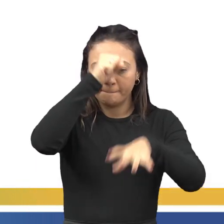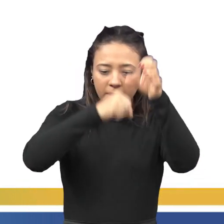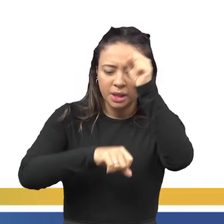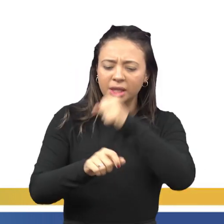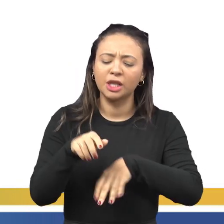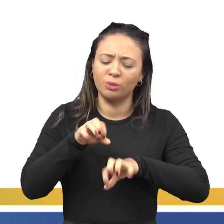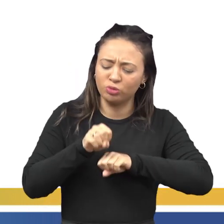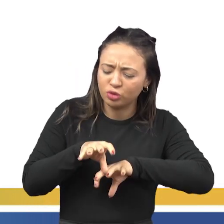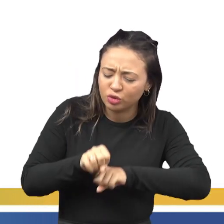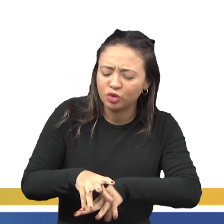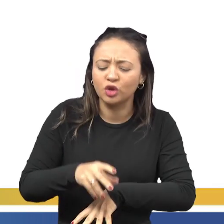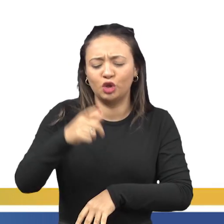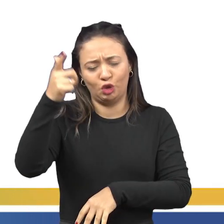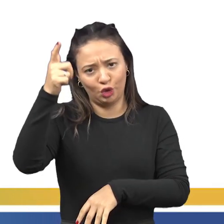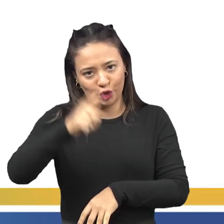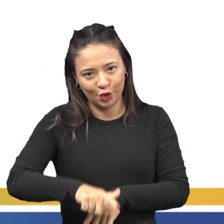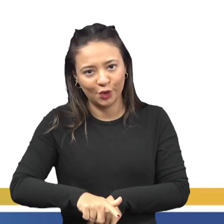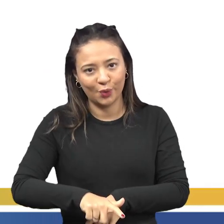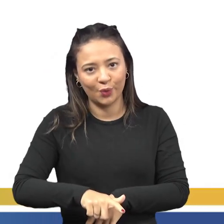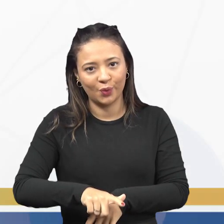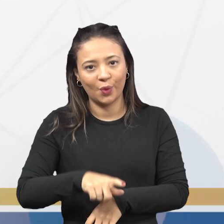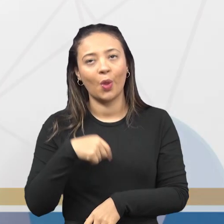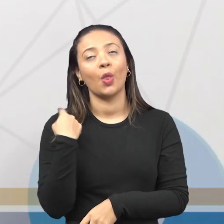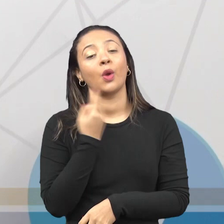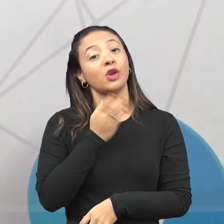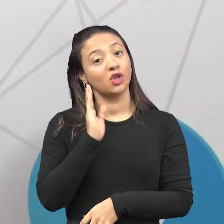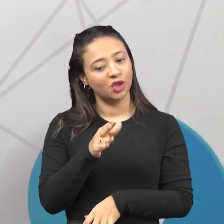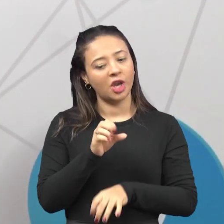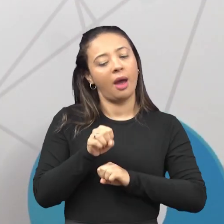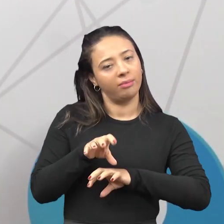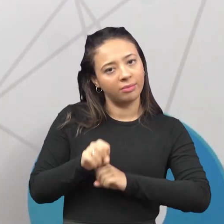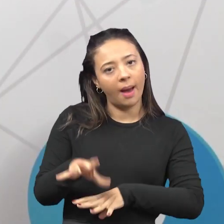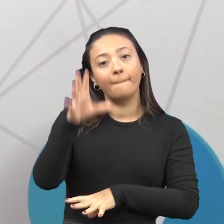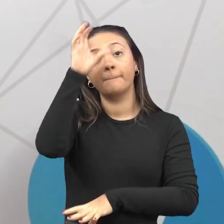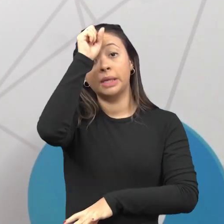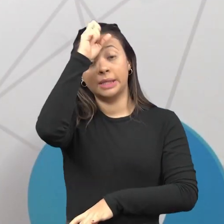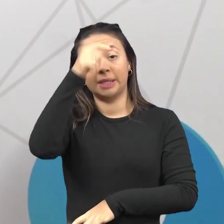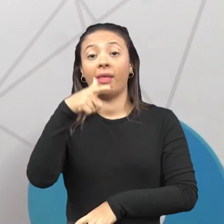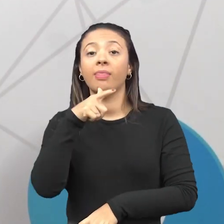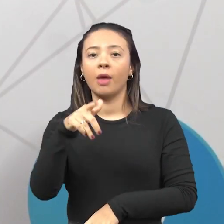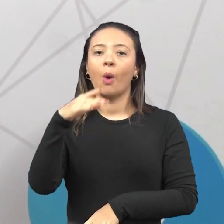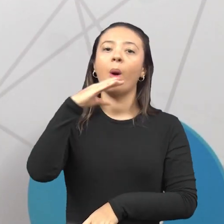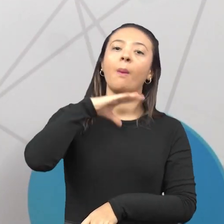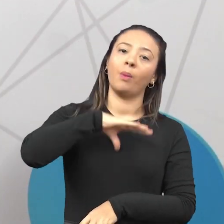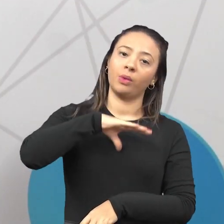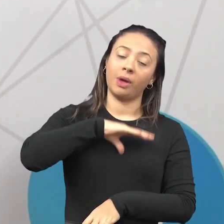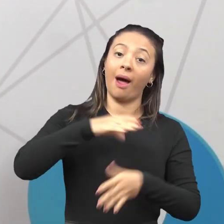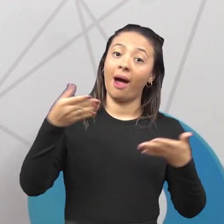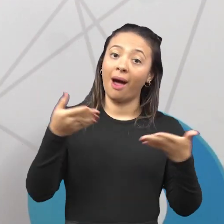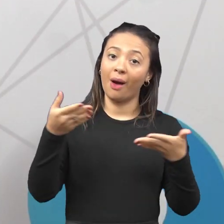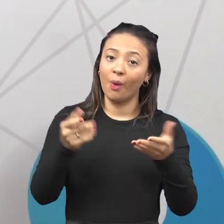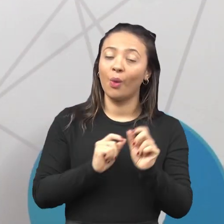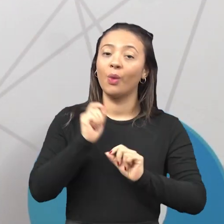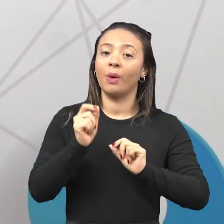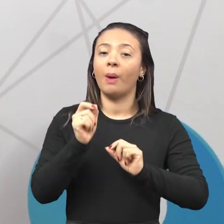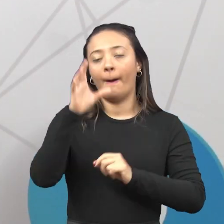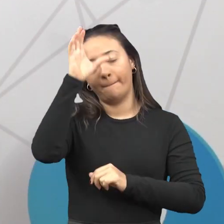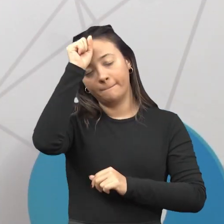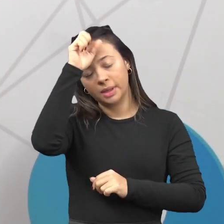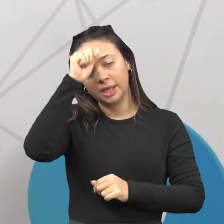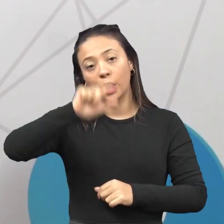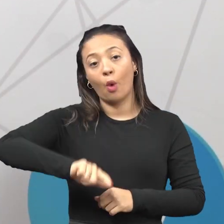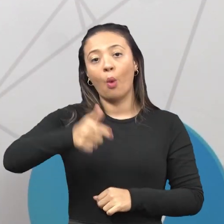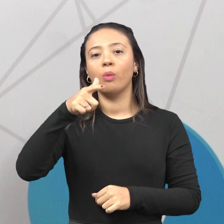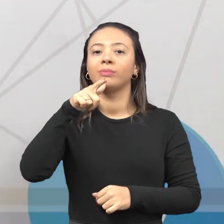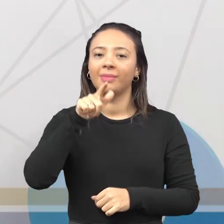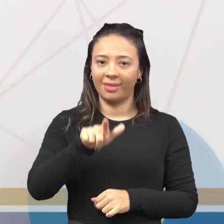gente novamente, certo? Nós somos alfabetizados na língua portuguesa, agora vamos aprender um outro idioma, vamos ser alfabetizados nesse idioma que estamos